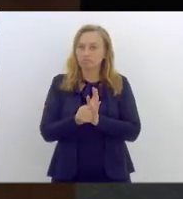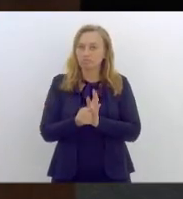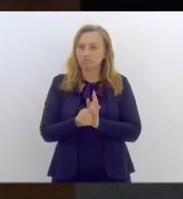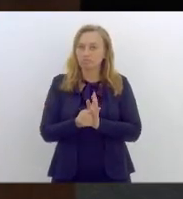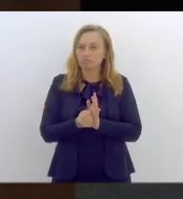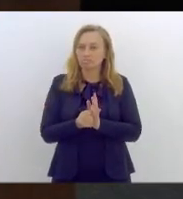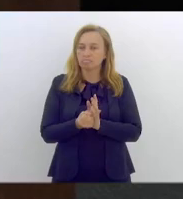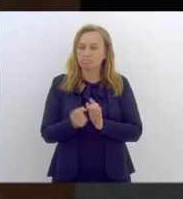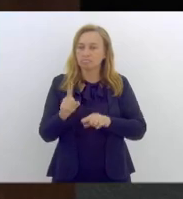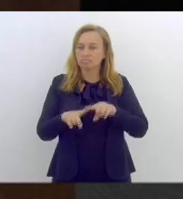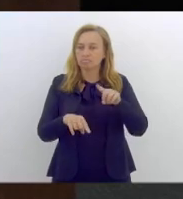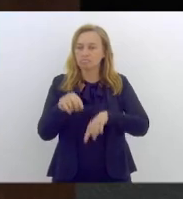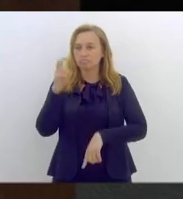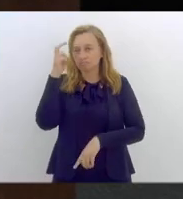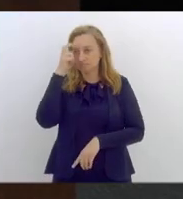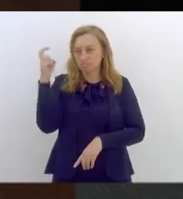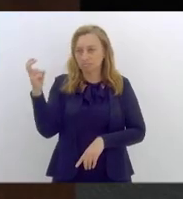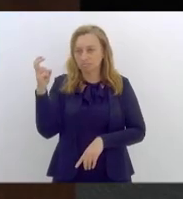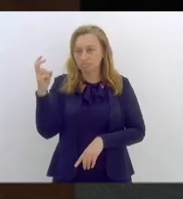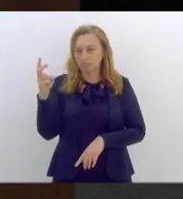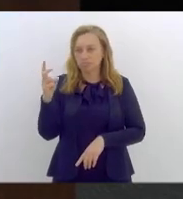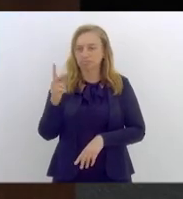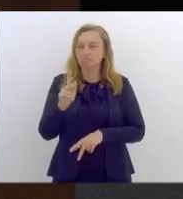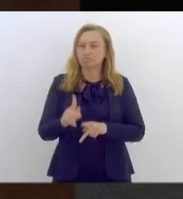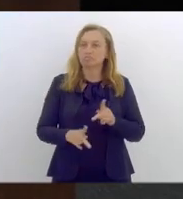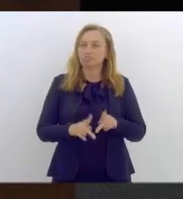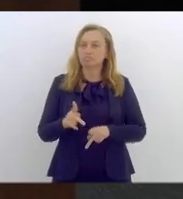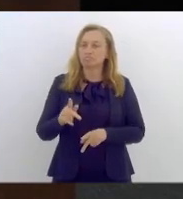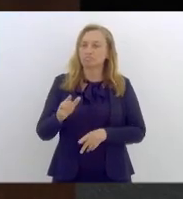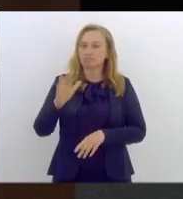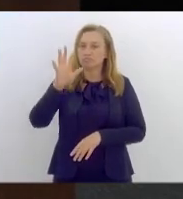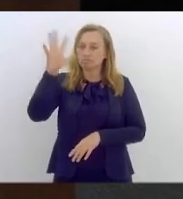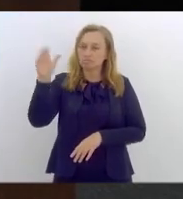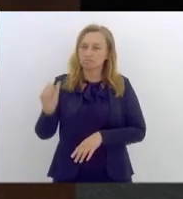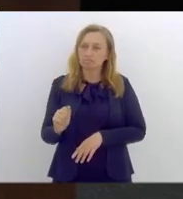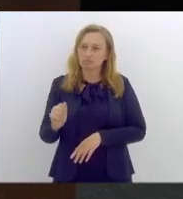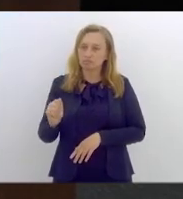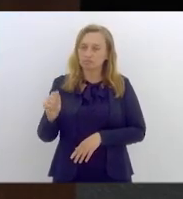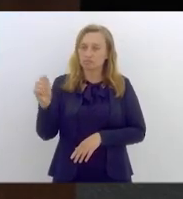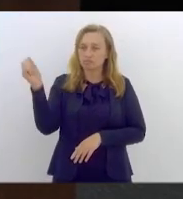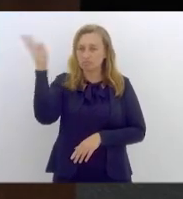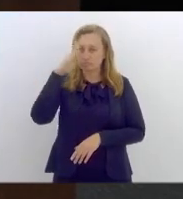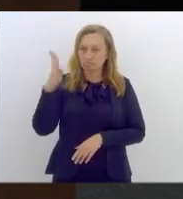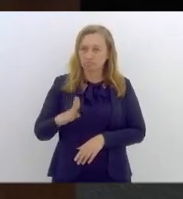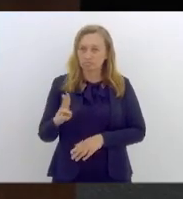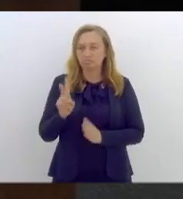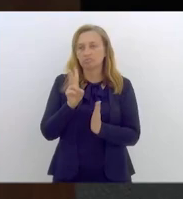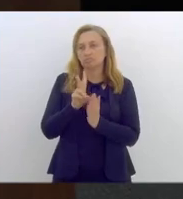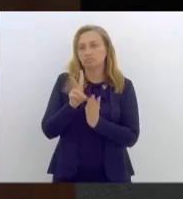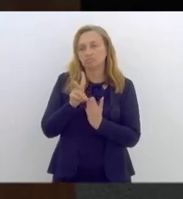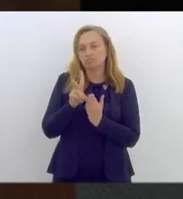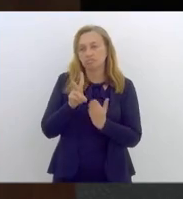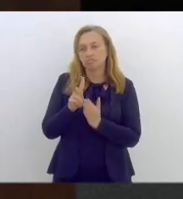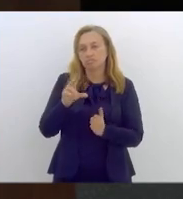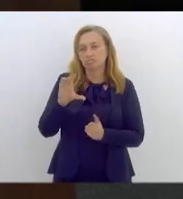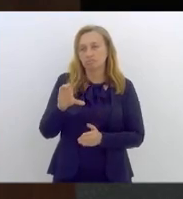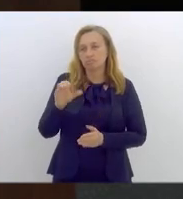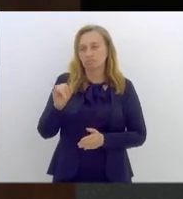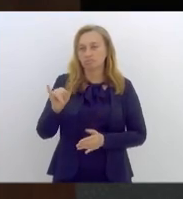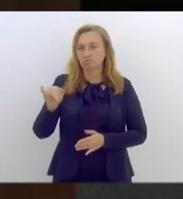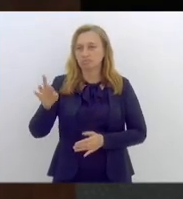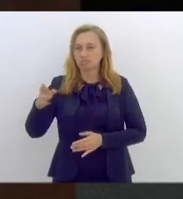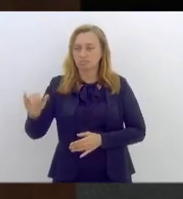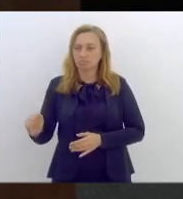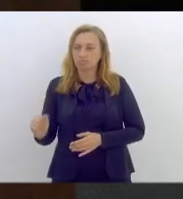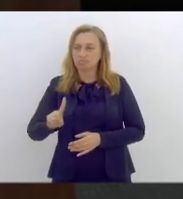das culturas populares afro-brasileiras indígenas Caiçaras e da outras